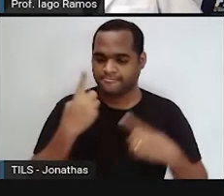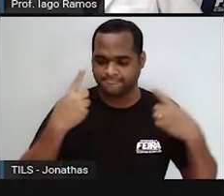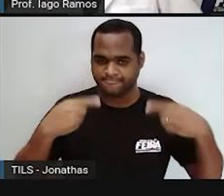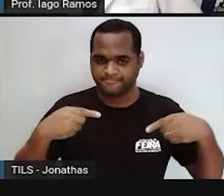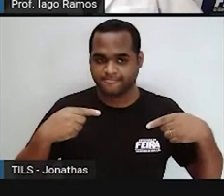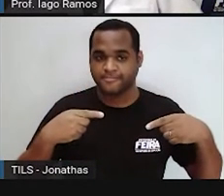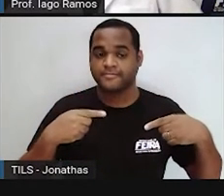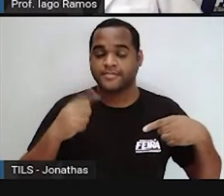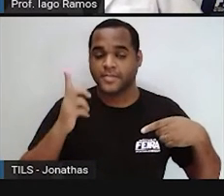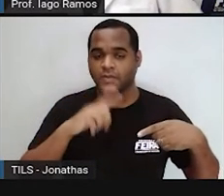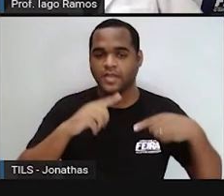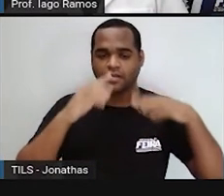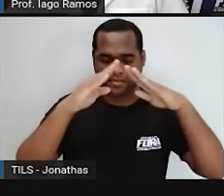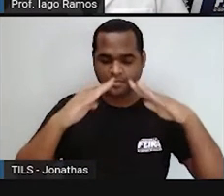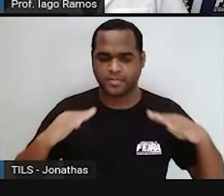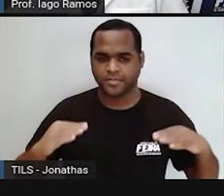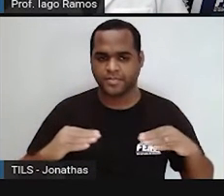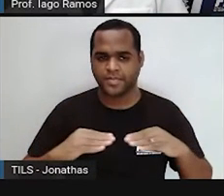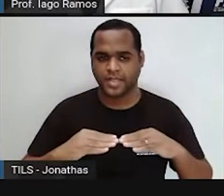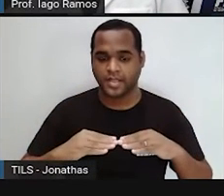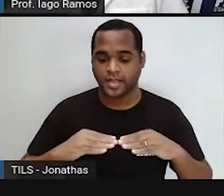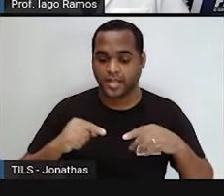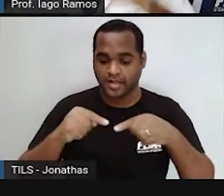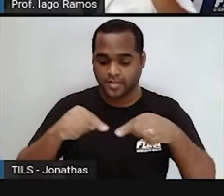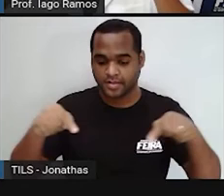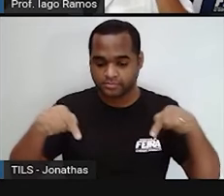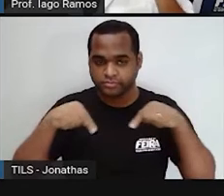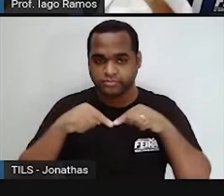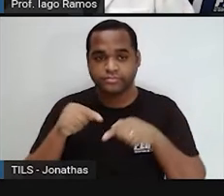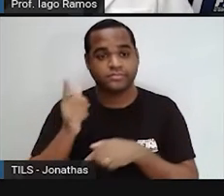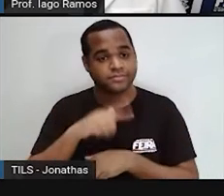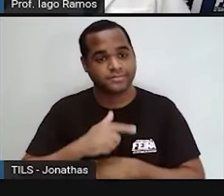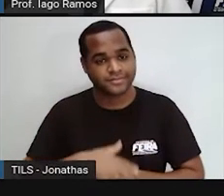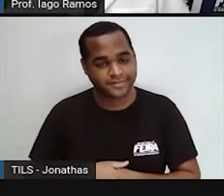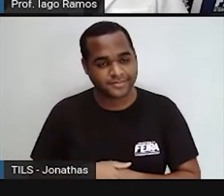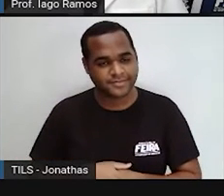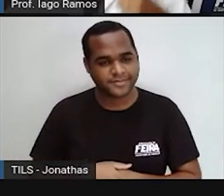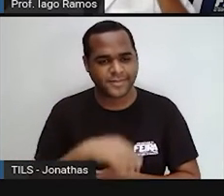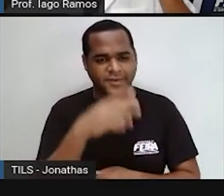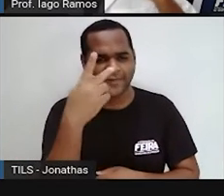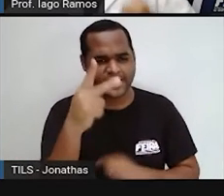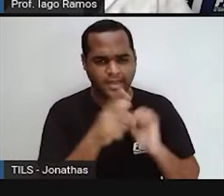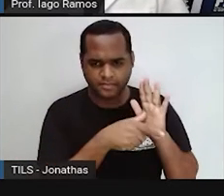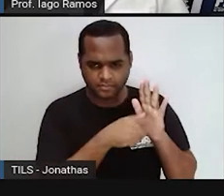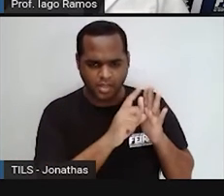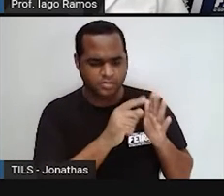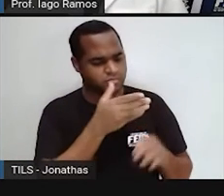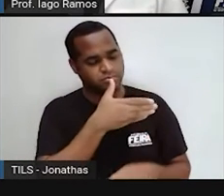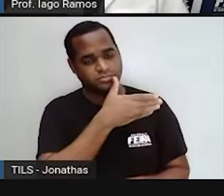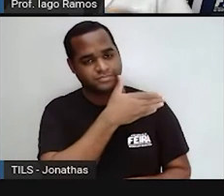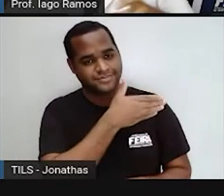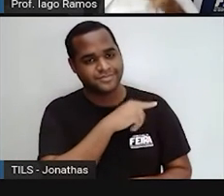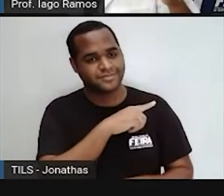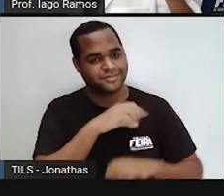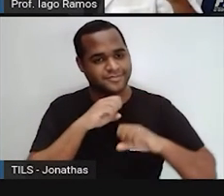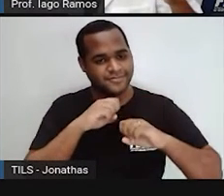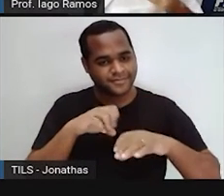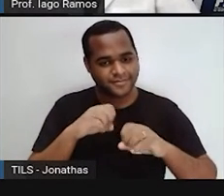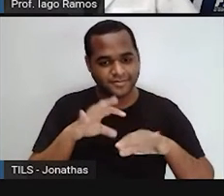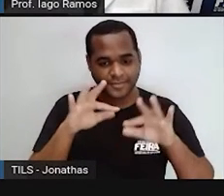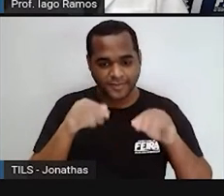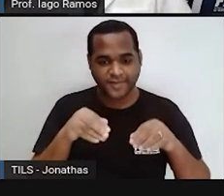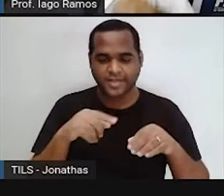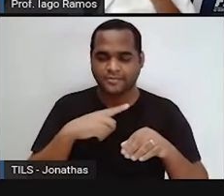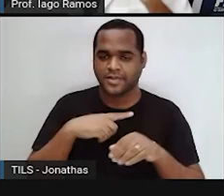confeccionar uma pirâmide de base quadrada isso foi proposto para você em aulas anteriores né No